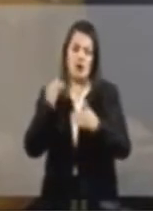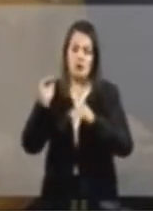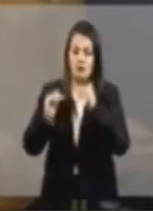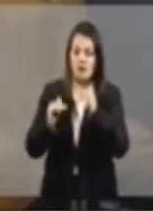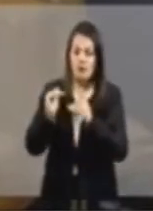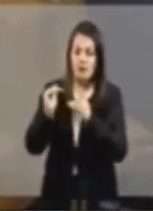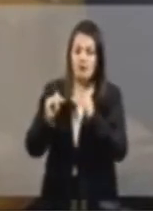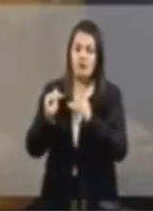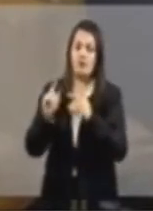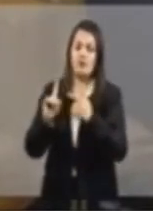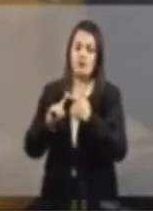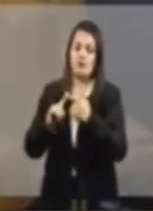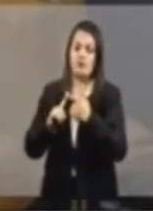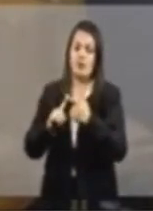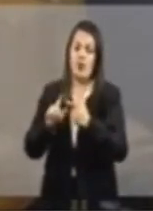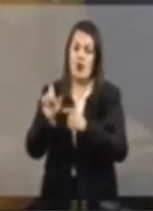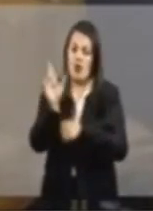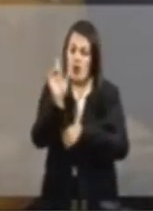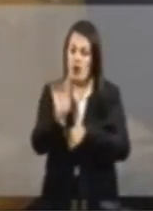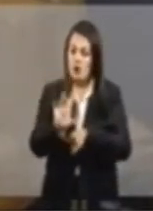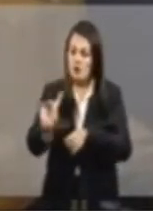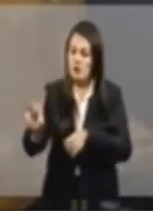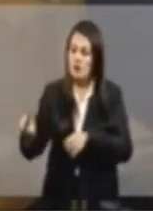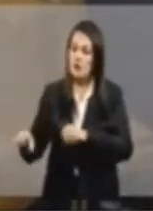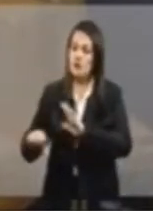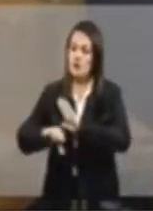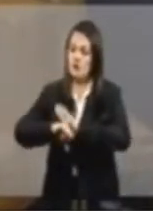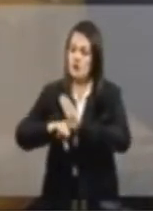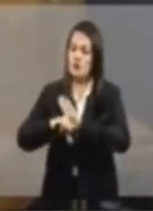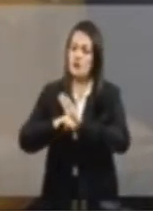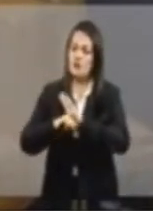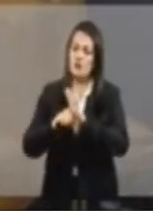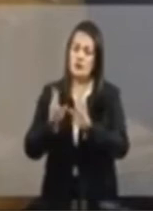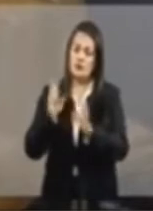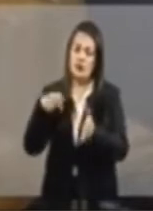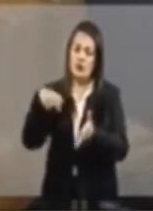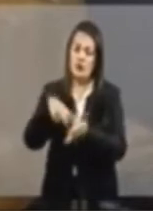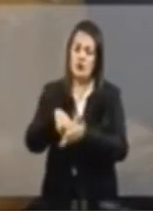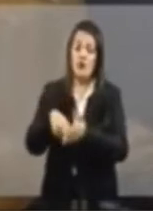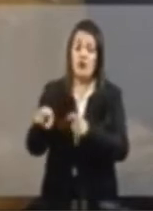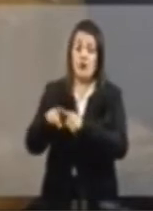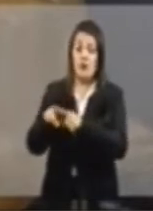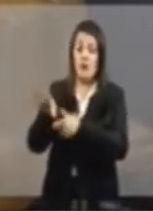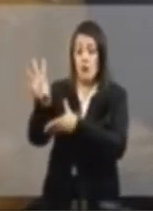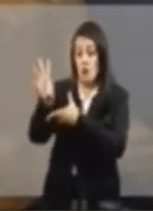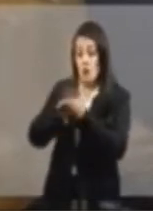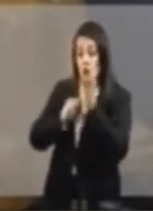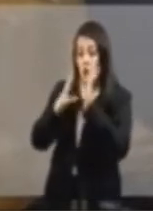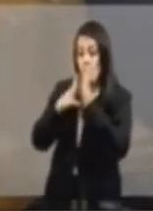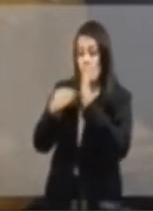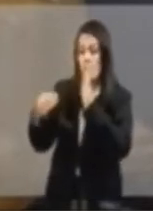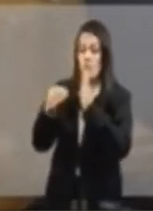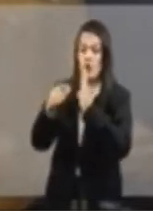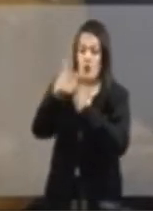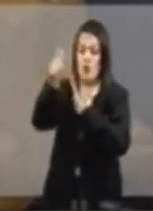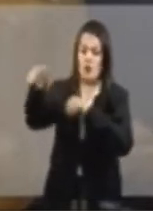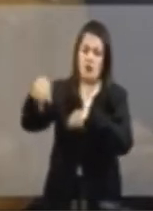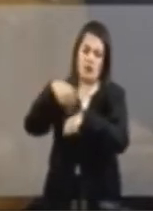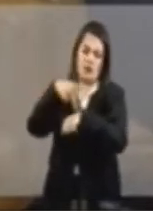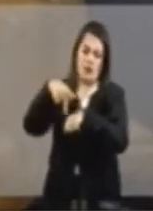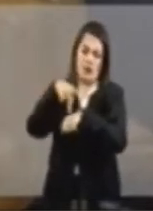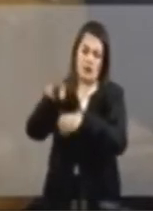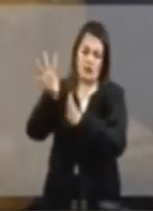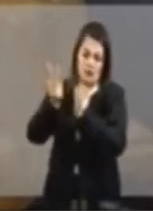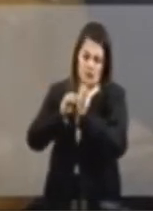a individualização das penas além dos tratados e convenções internacionais a constituição